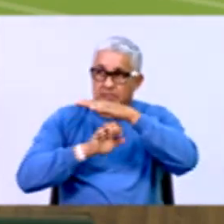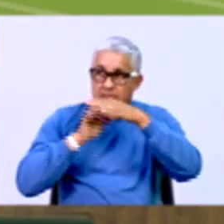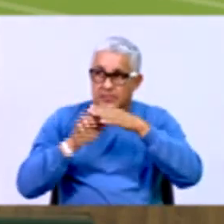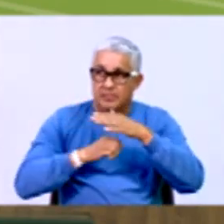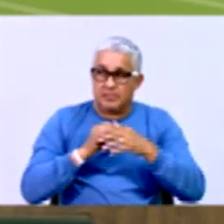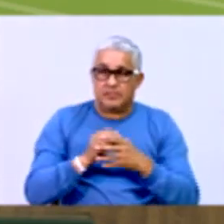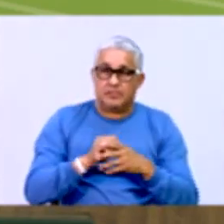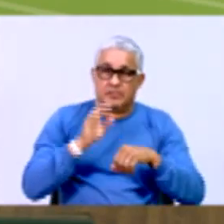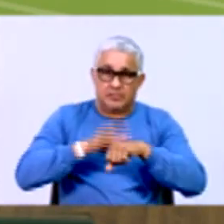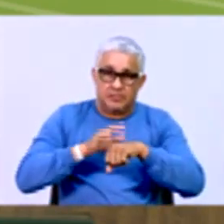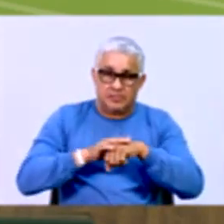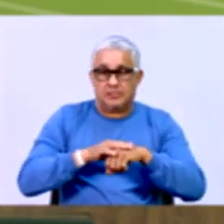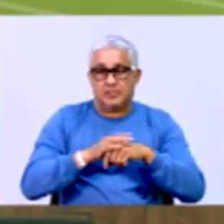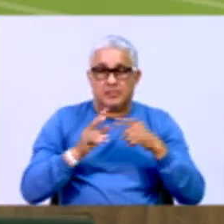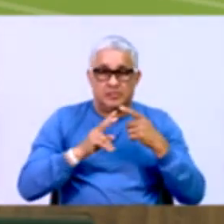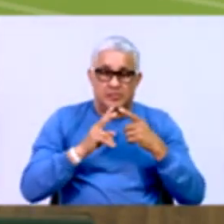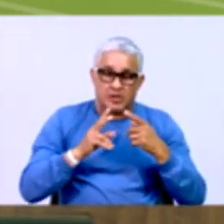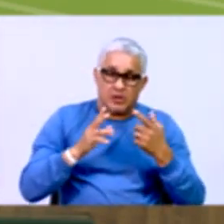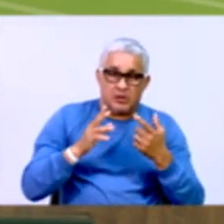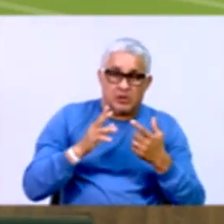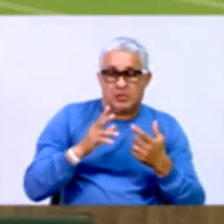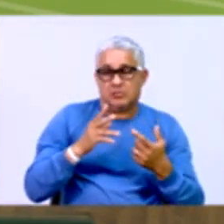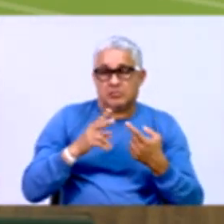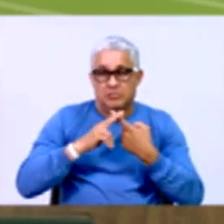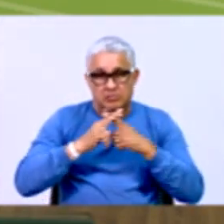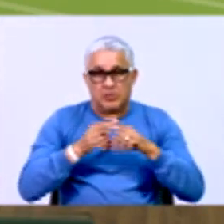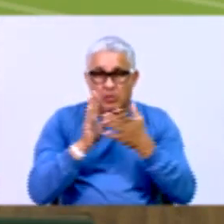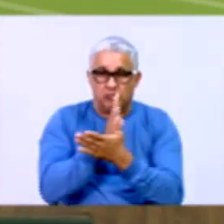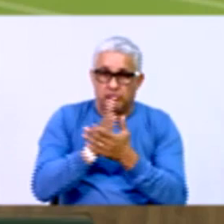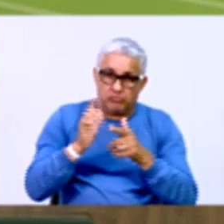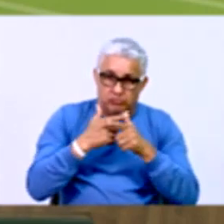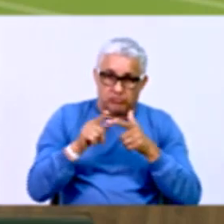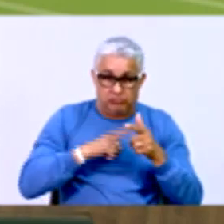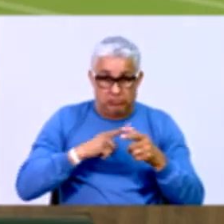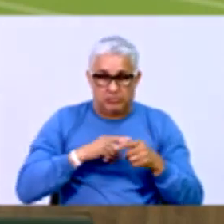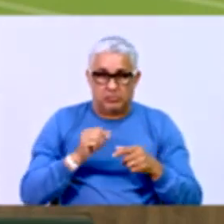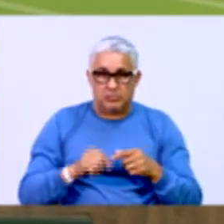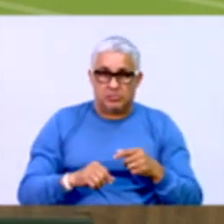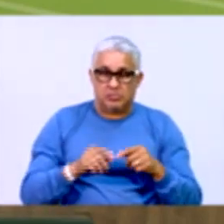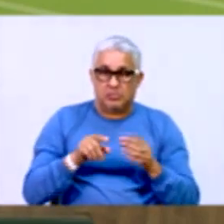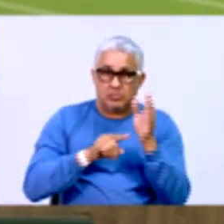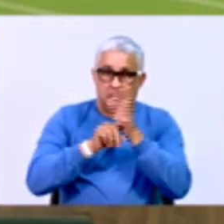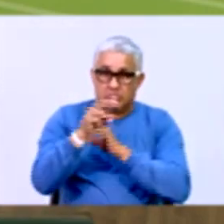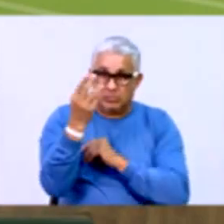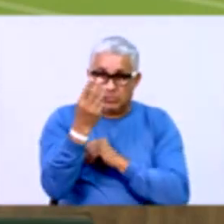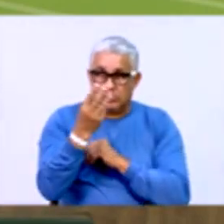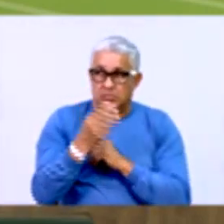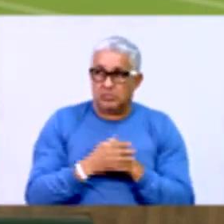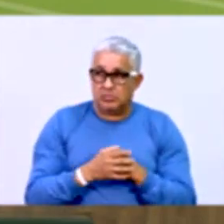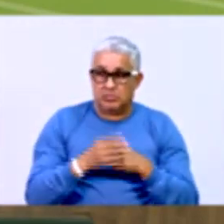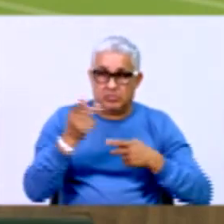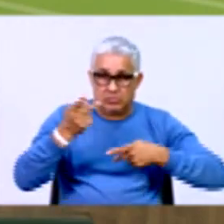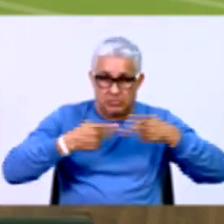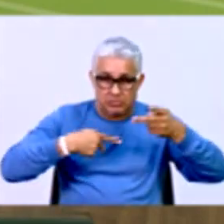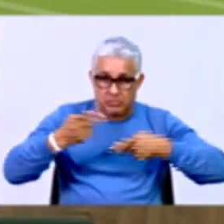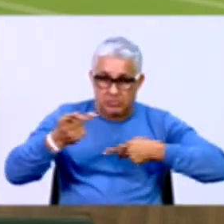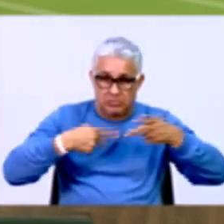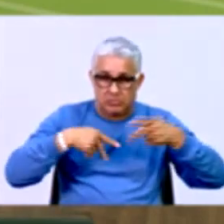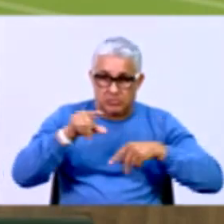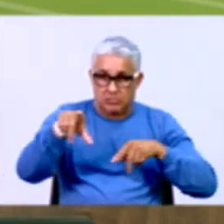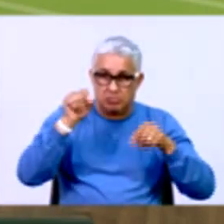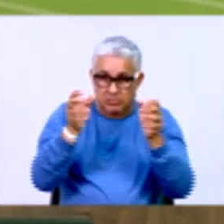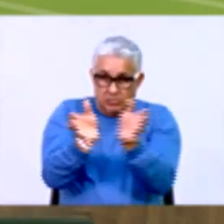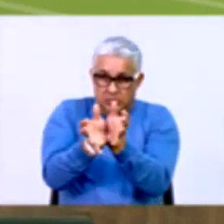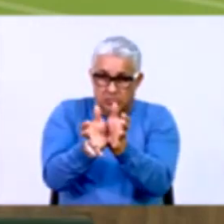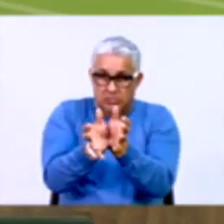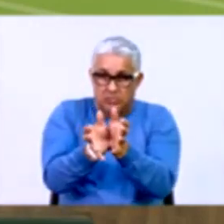buscando ações para a correção de algum problema que houver. Né? A questão 3, planejamento, escolha da